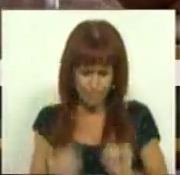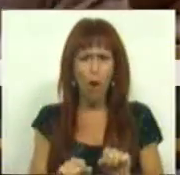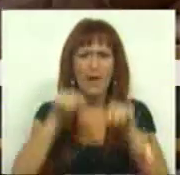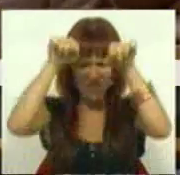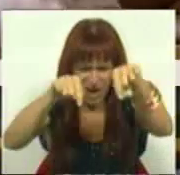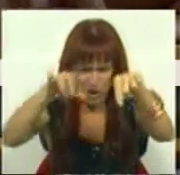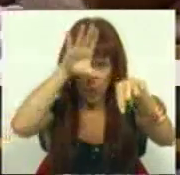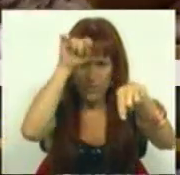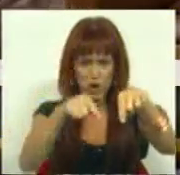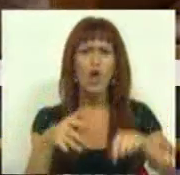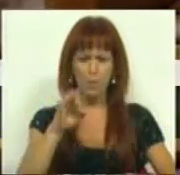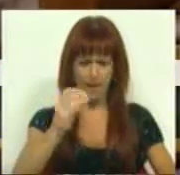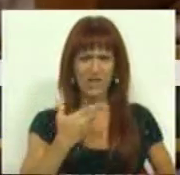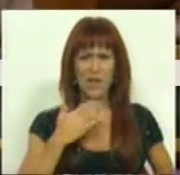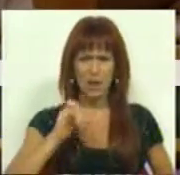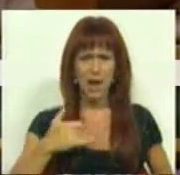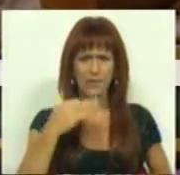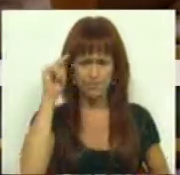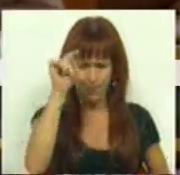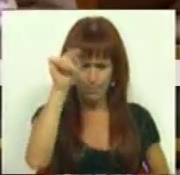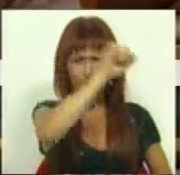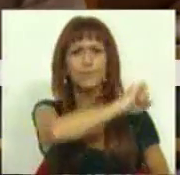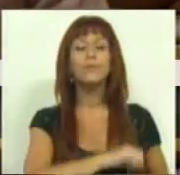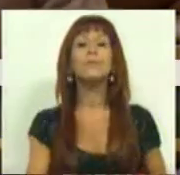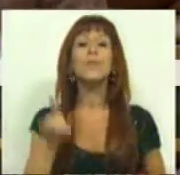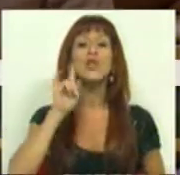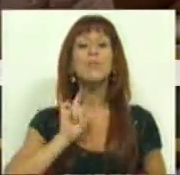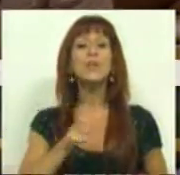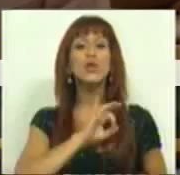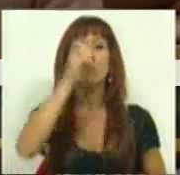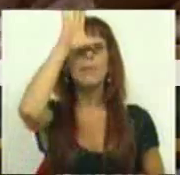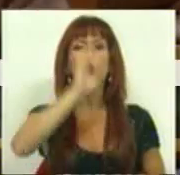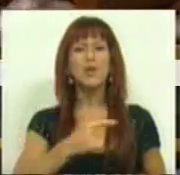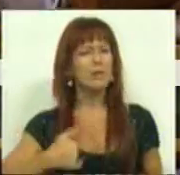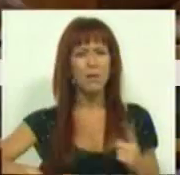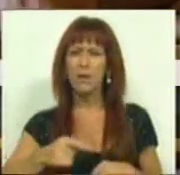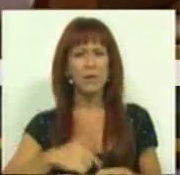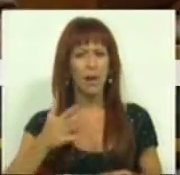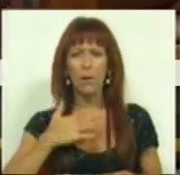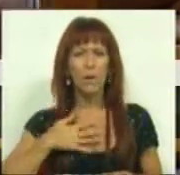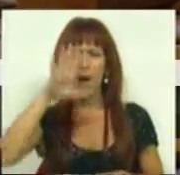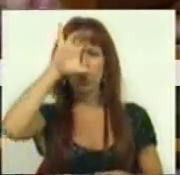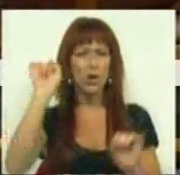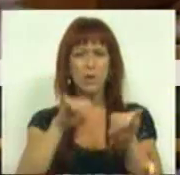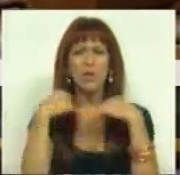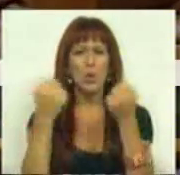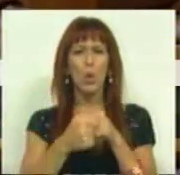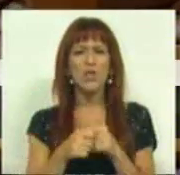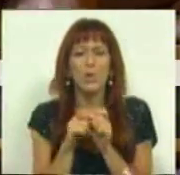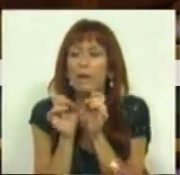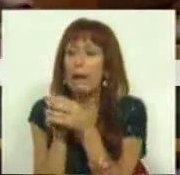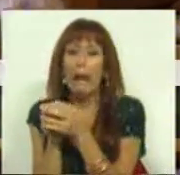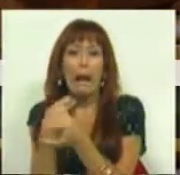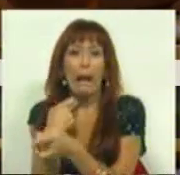própria deste Governo, do PSD e do CDS. Senhora Presidente, Senhor Primeiro-Ministro, nós não queremos um Estado social